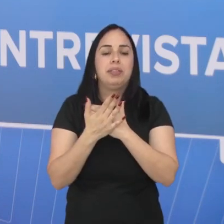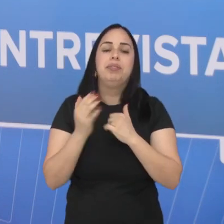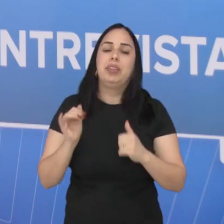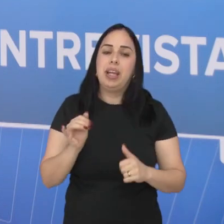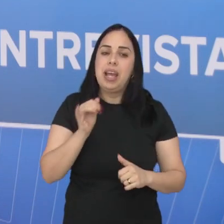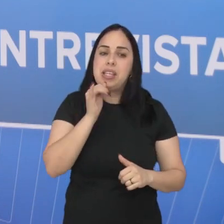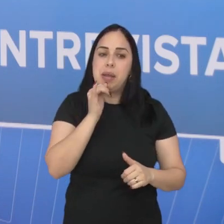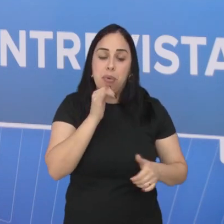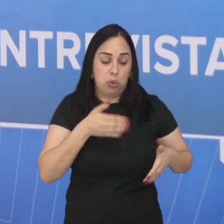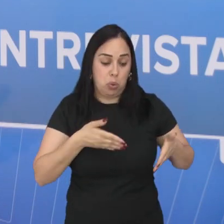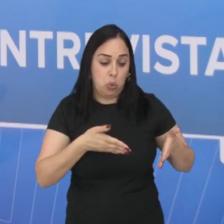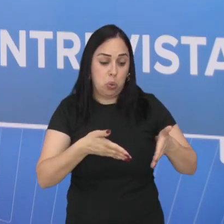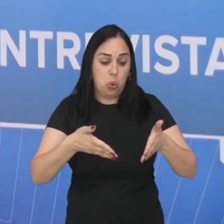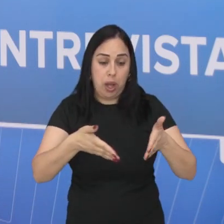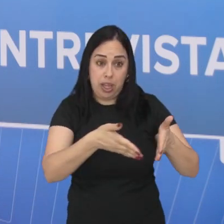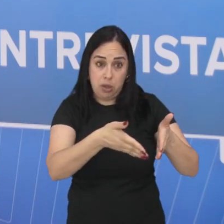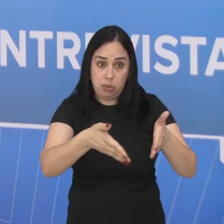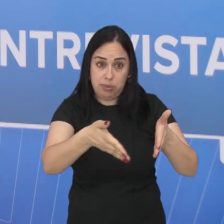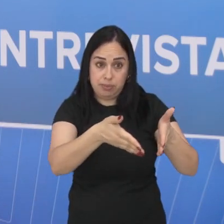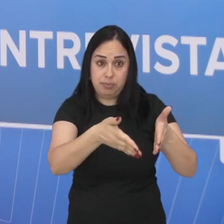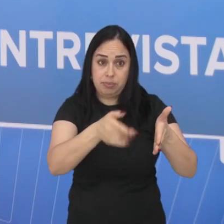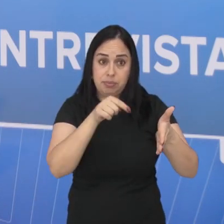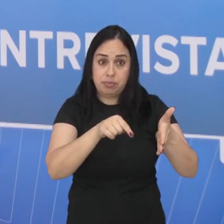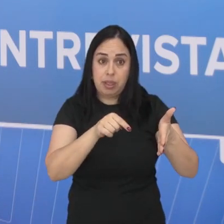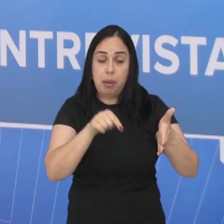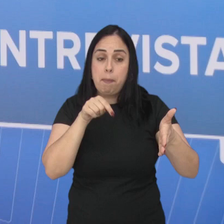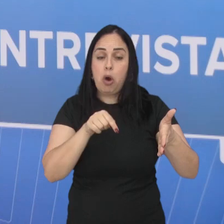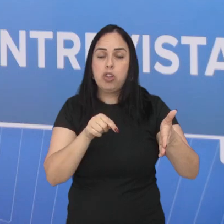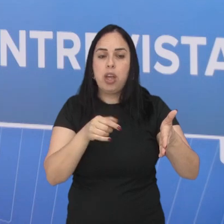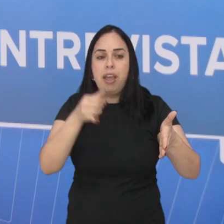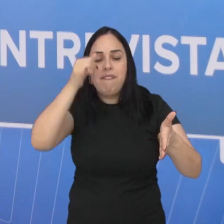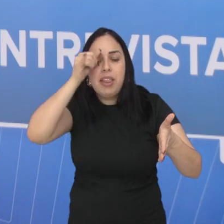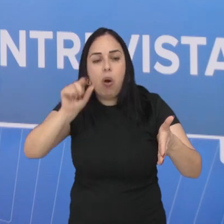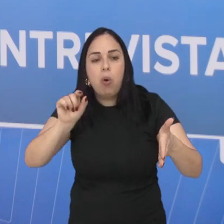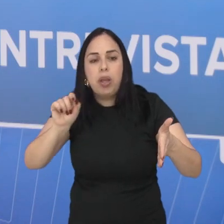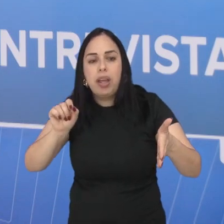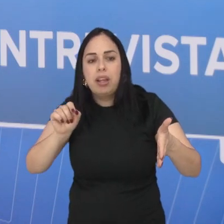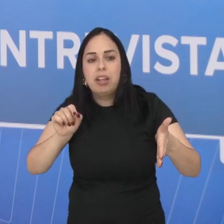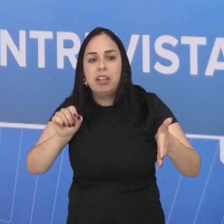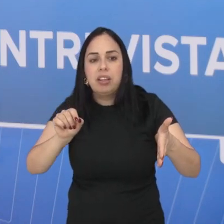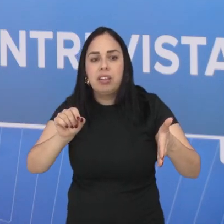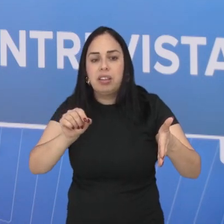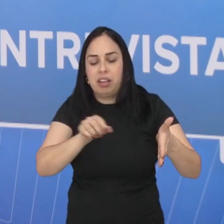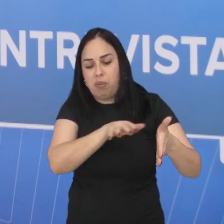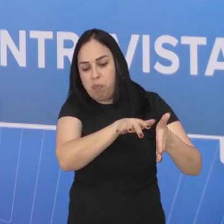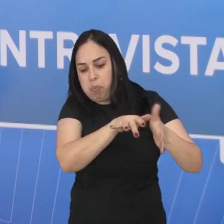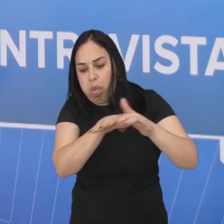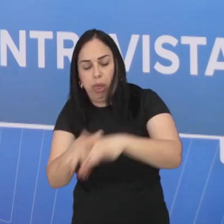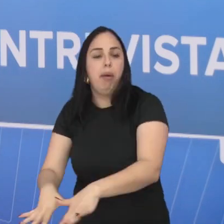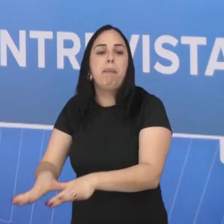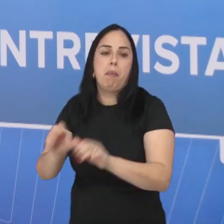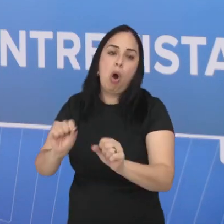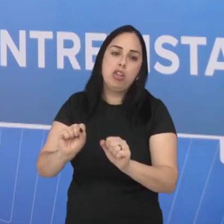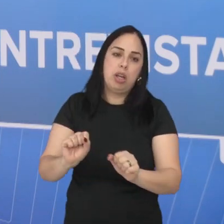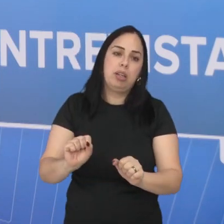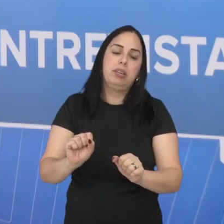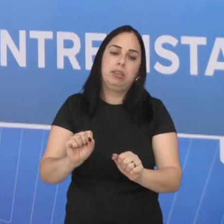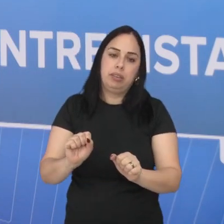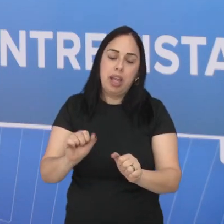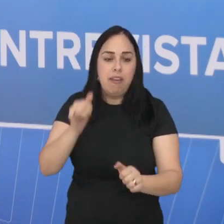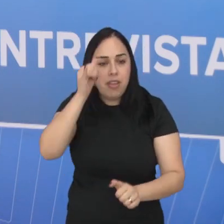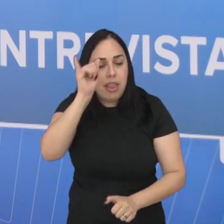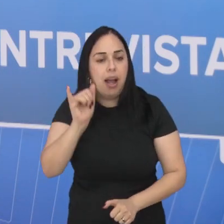para as comunidades. No caso de um rio, essas áreas de preservação, elas podem evitar, por exemplo, a degradação da encosta, né,